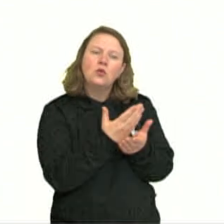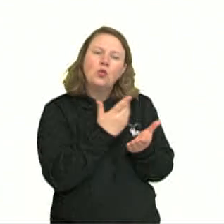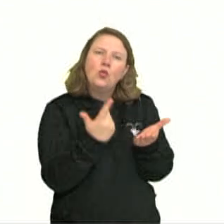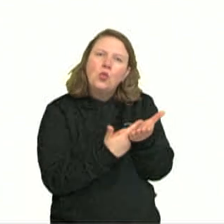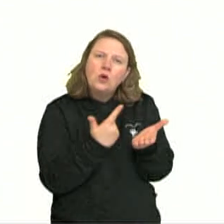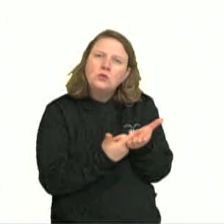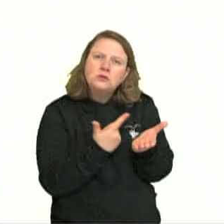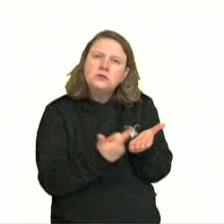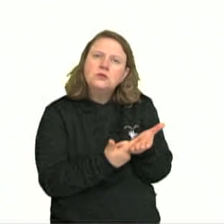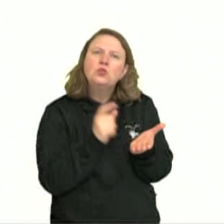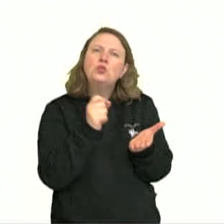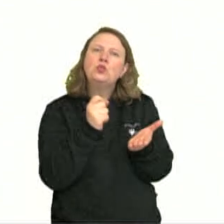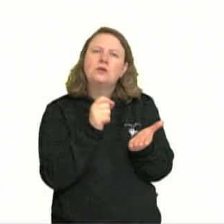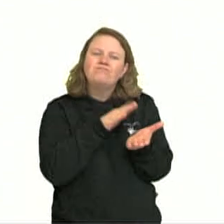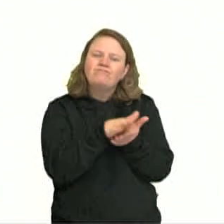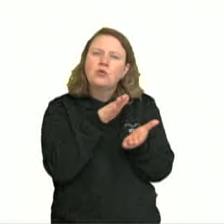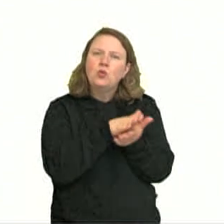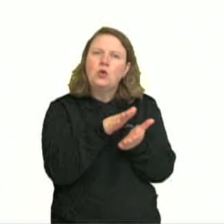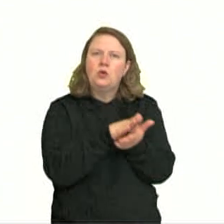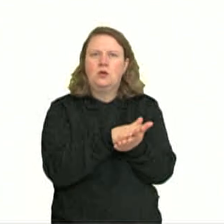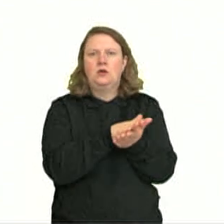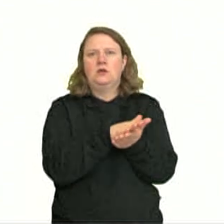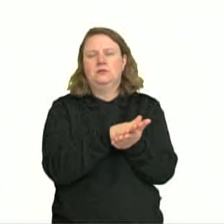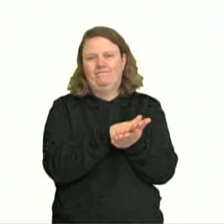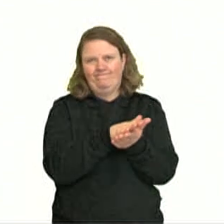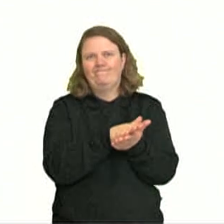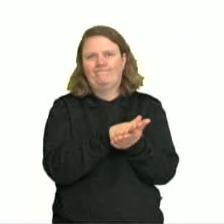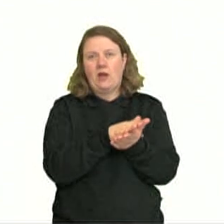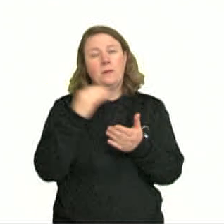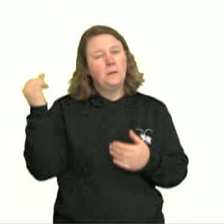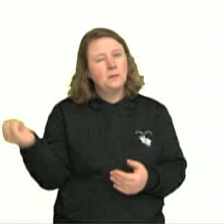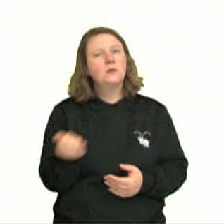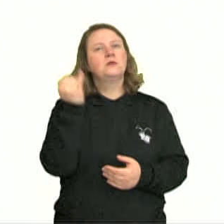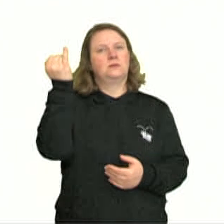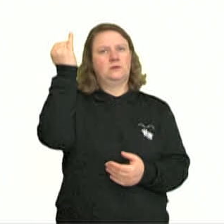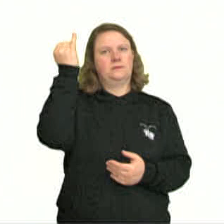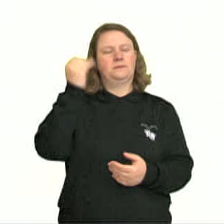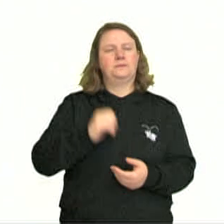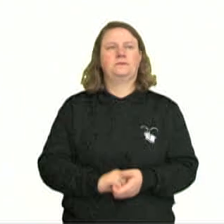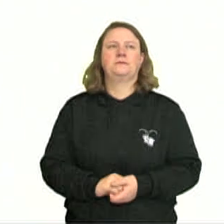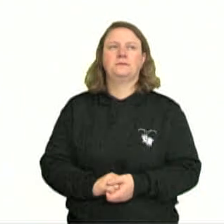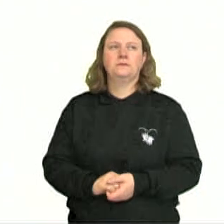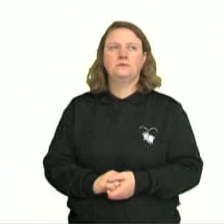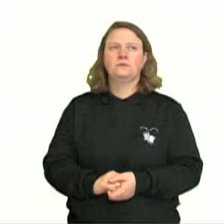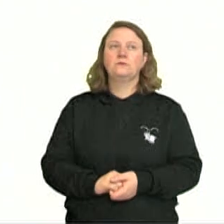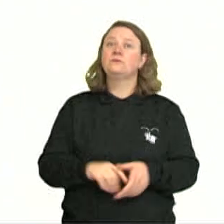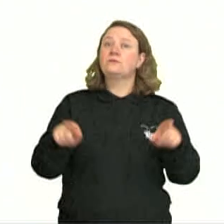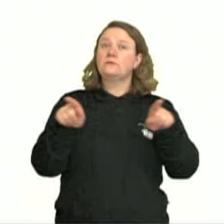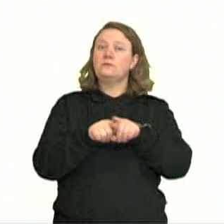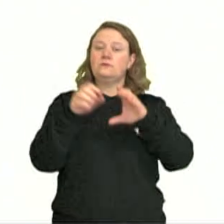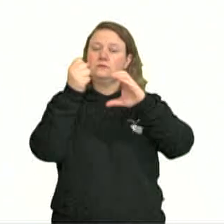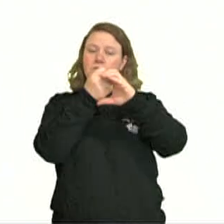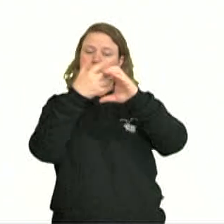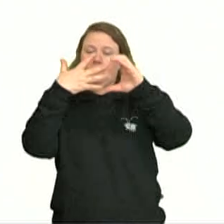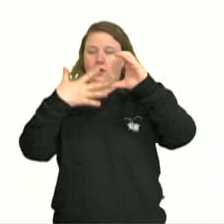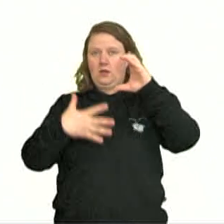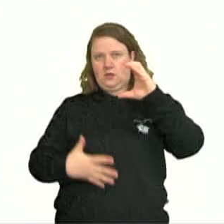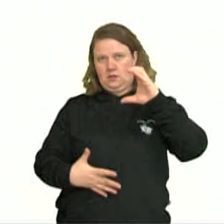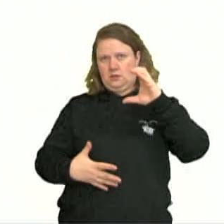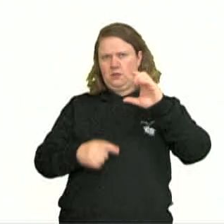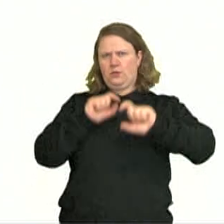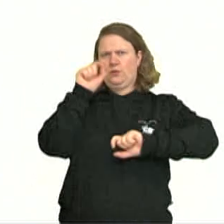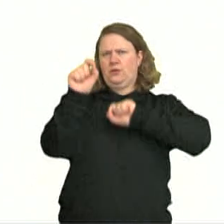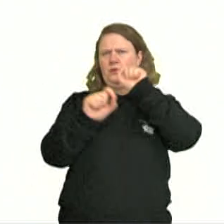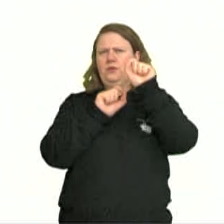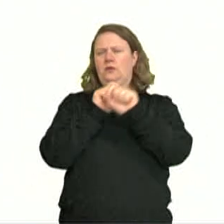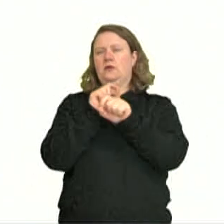importante para todos os escritores que vieram depois dela. Bom, algumas características sobre a